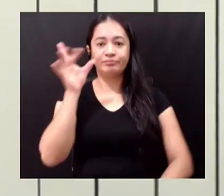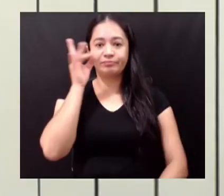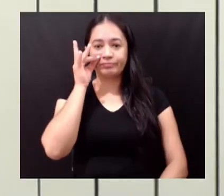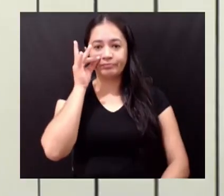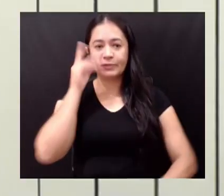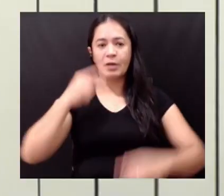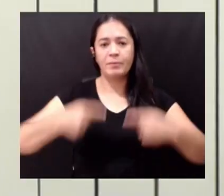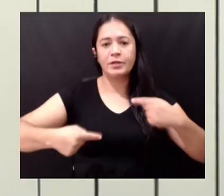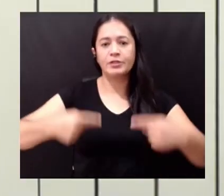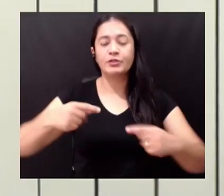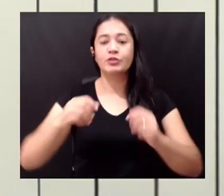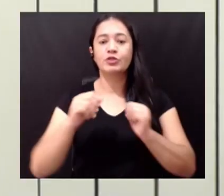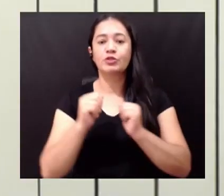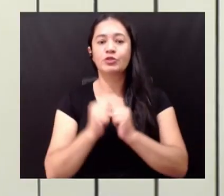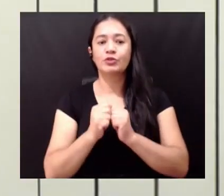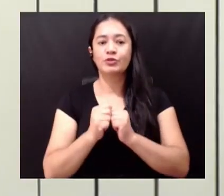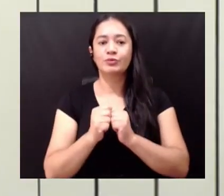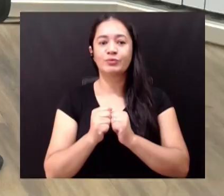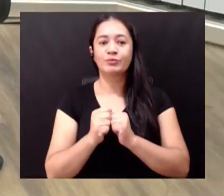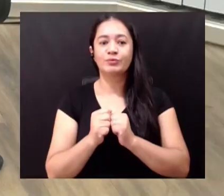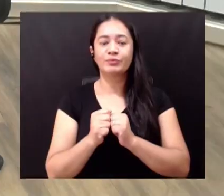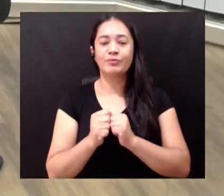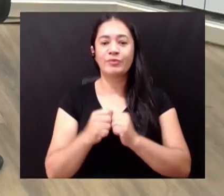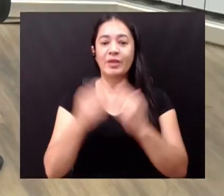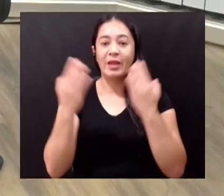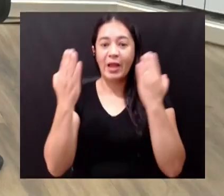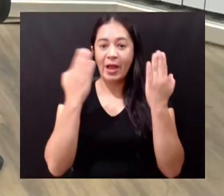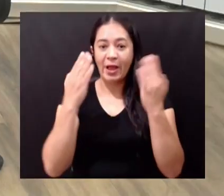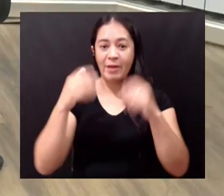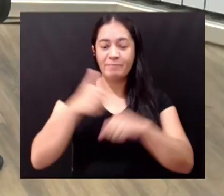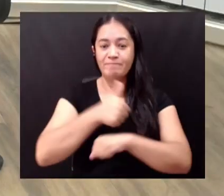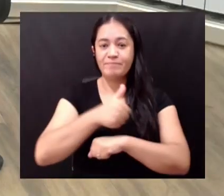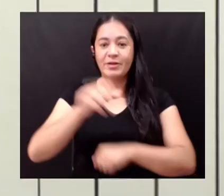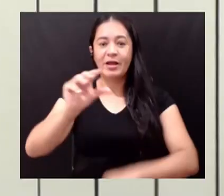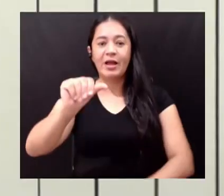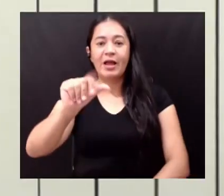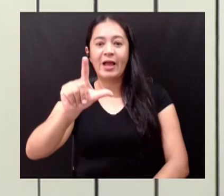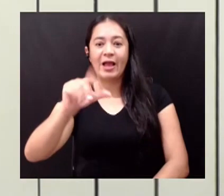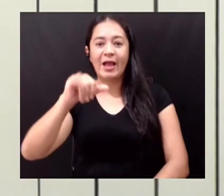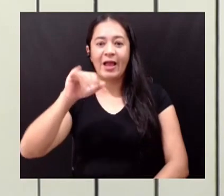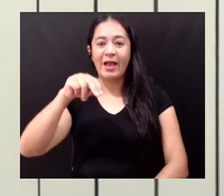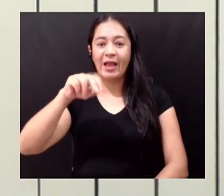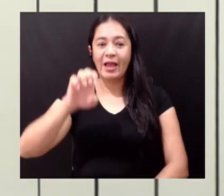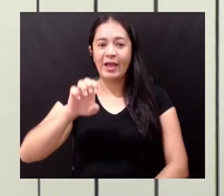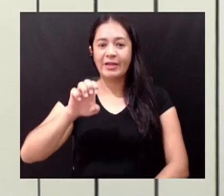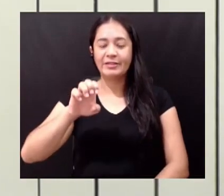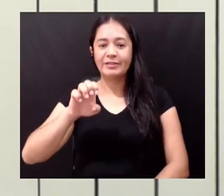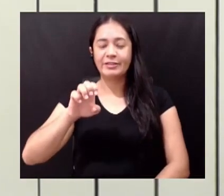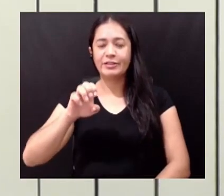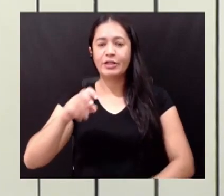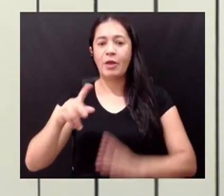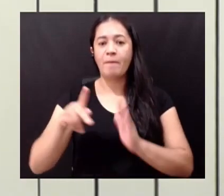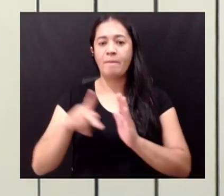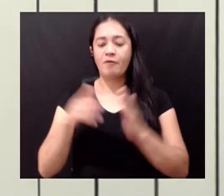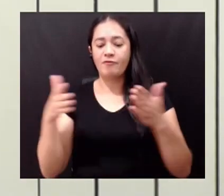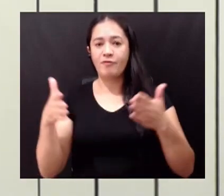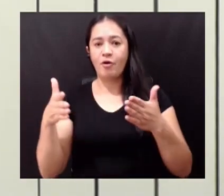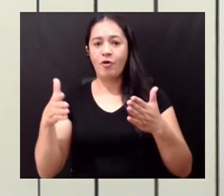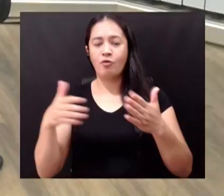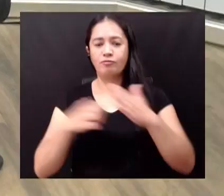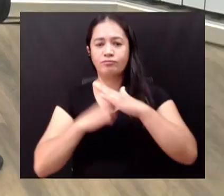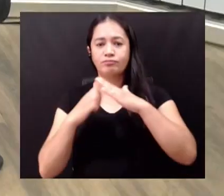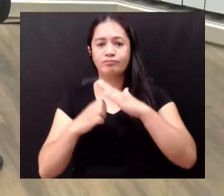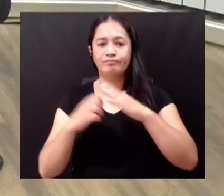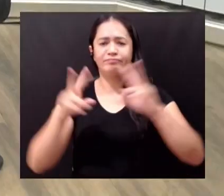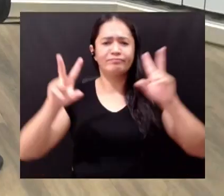nós temos aqui a psicóloga Aline Ferreira, com expertise empresarial. Aline, esse assunto acho que tem sido